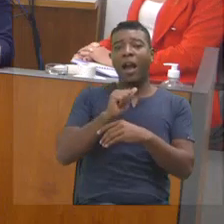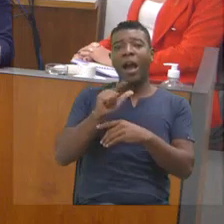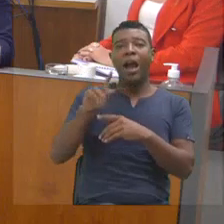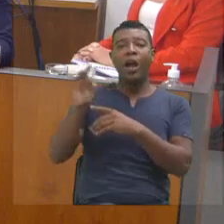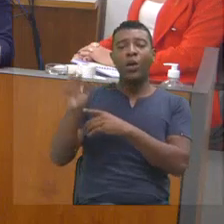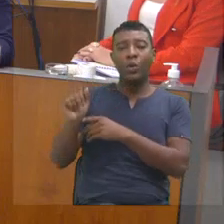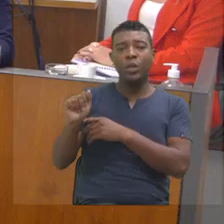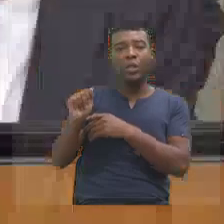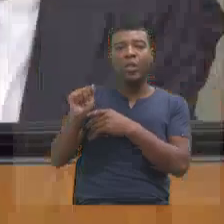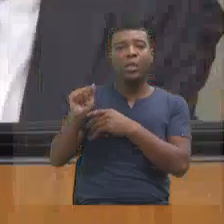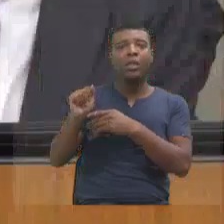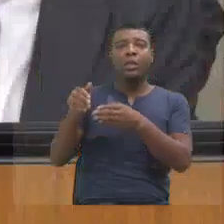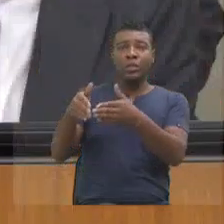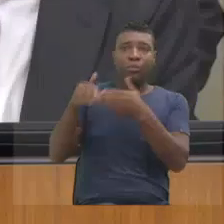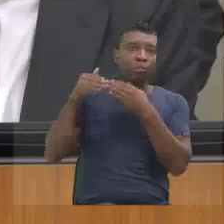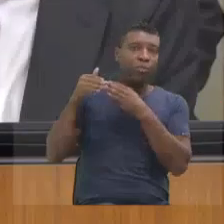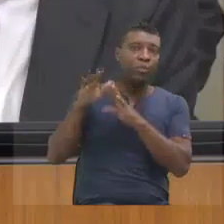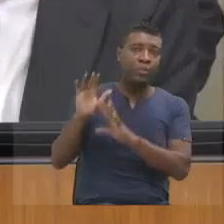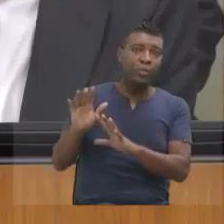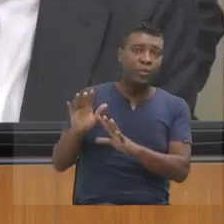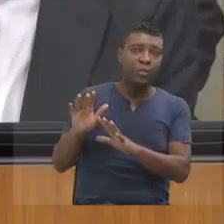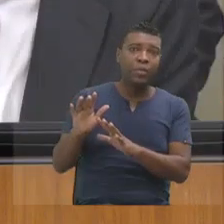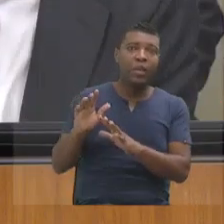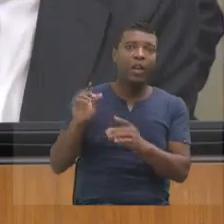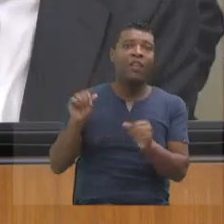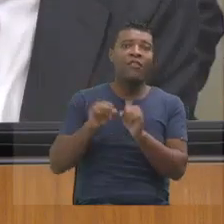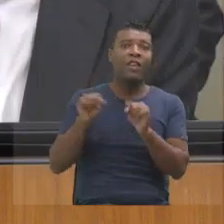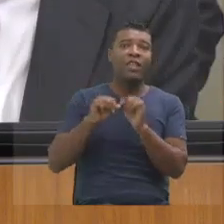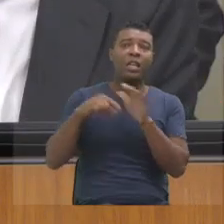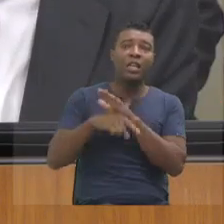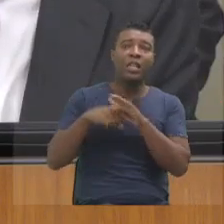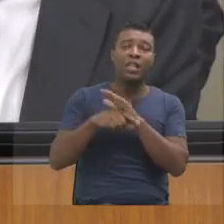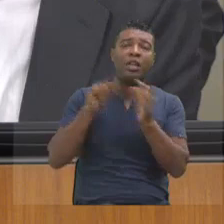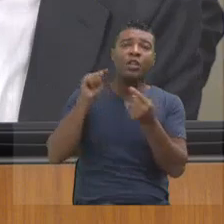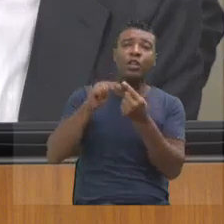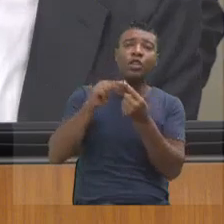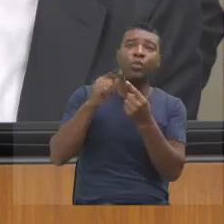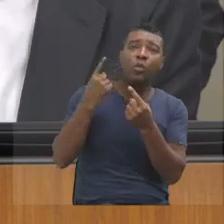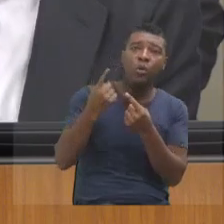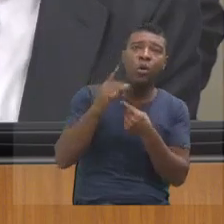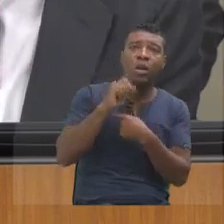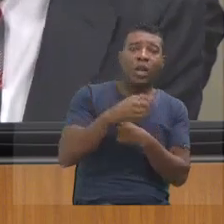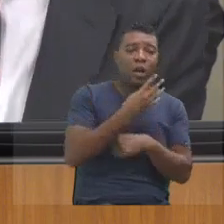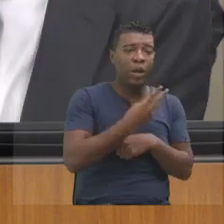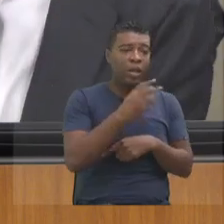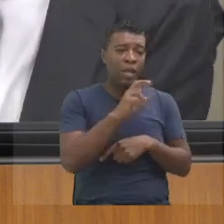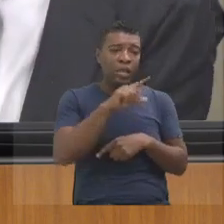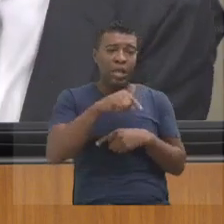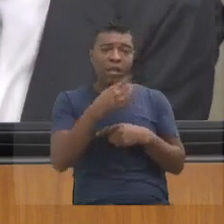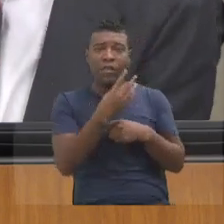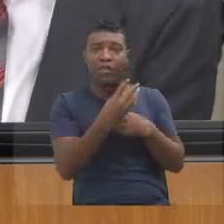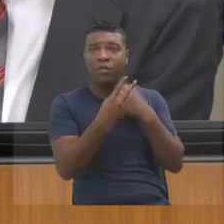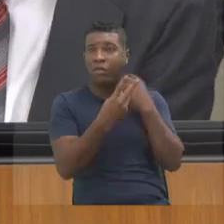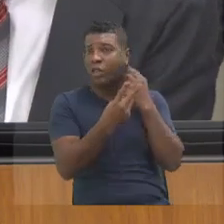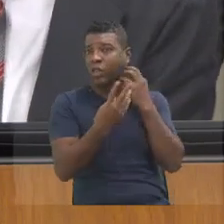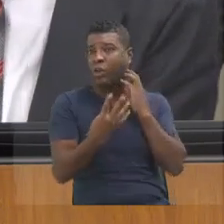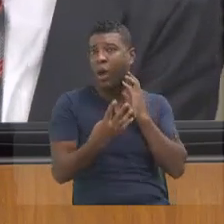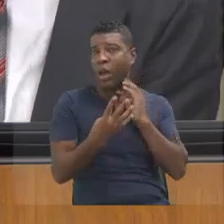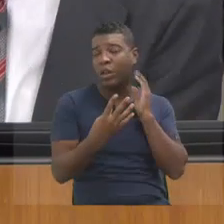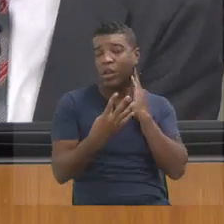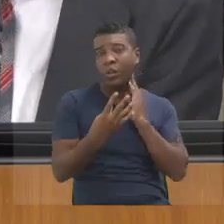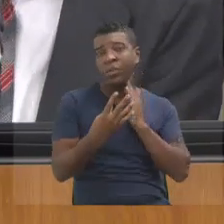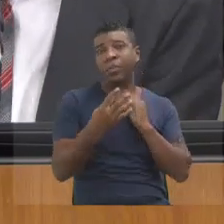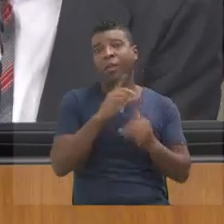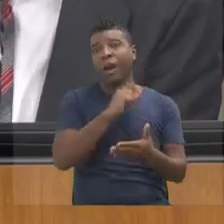fazer um excisão tipo um ali do colo uterino que é 45 24 aí ele paga os 45 ele paga só